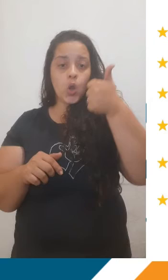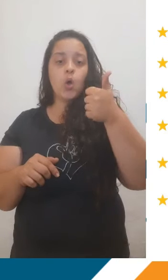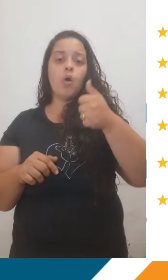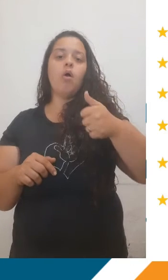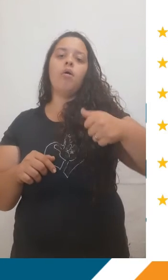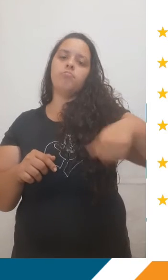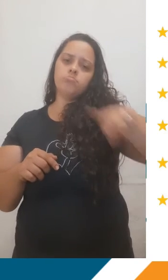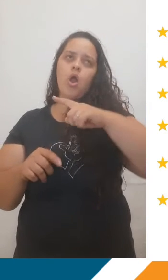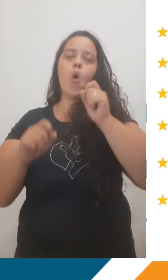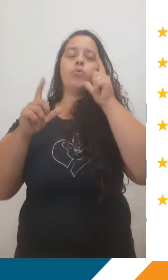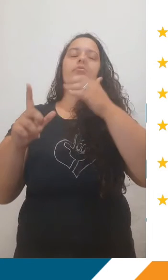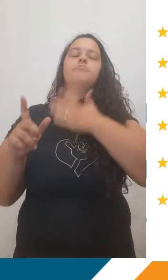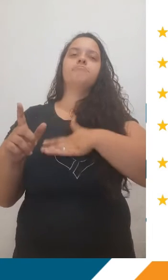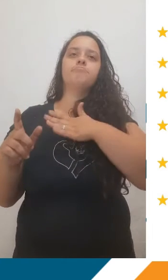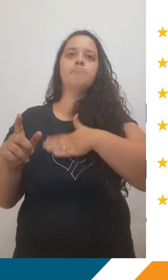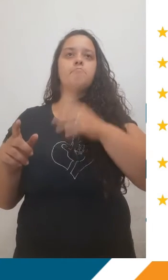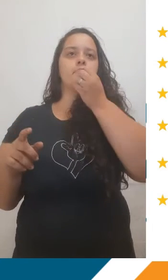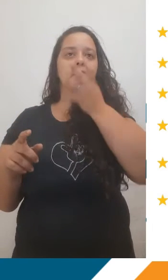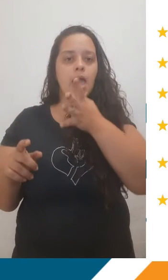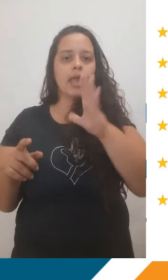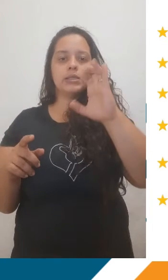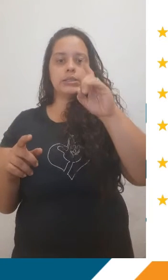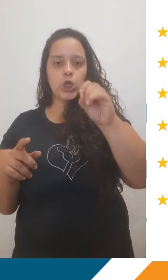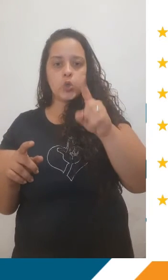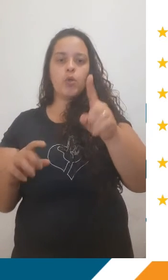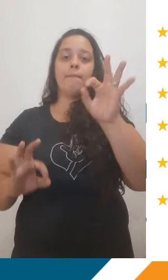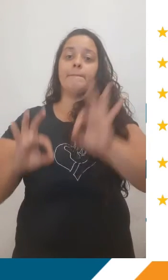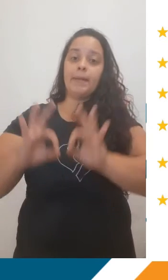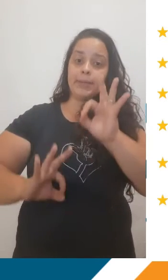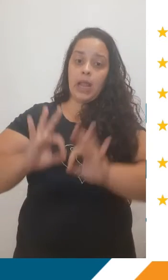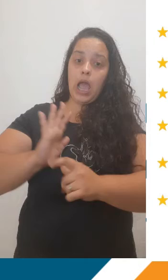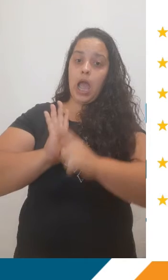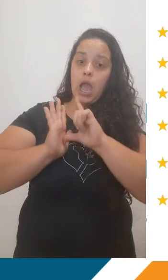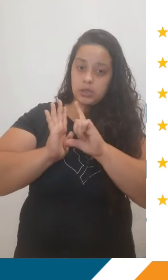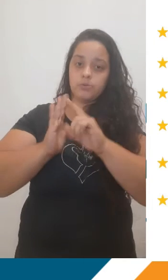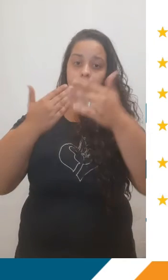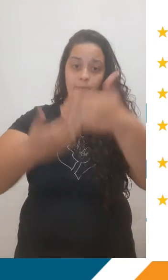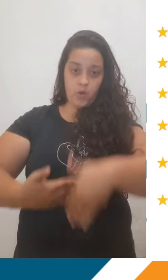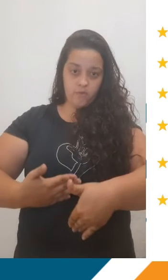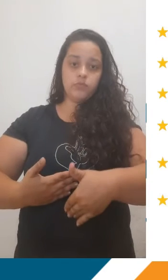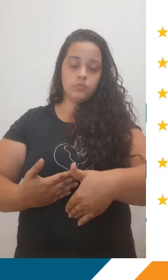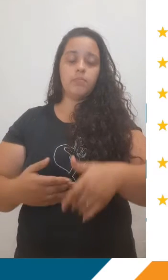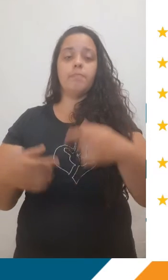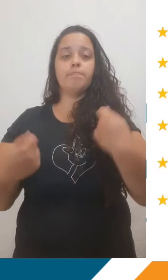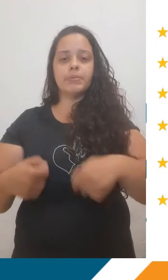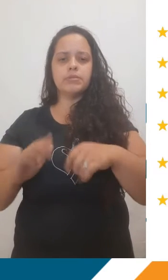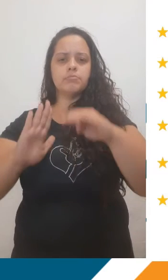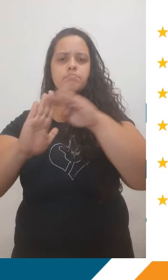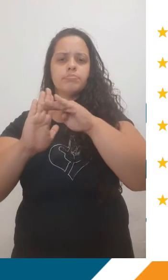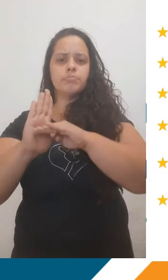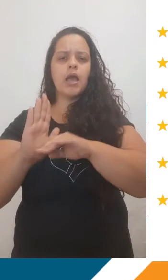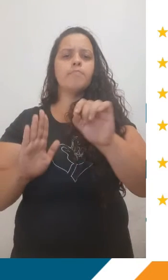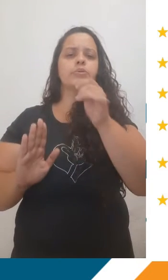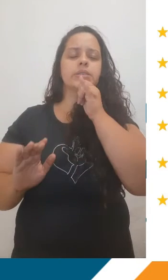ao acordar. Então você vai acordar mais cedo, vai se preparar com antecedência, vai separar a sua